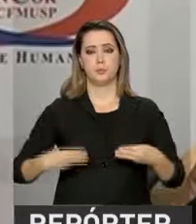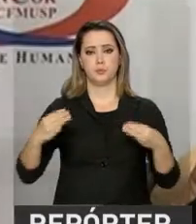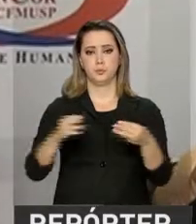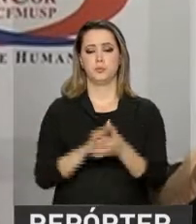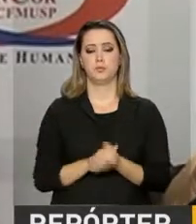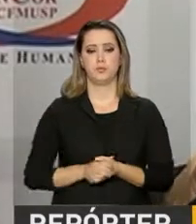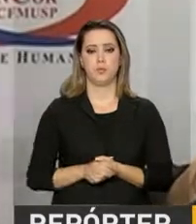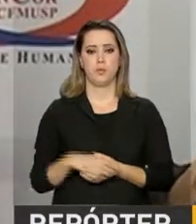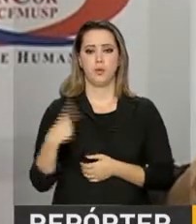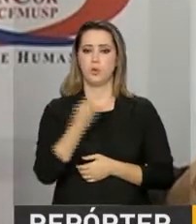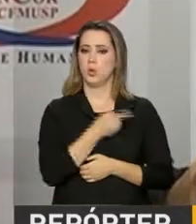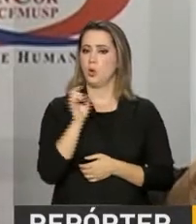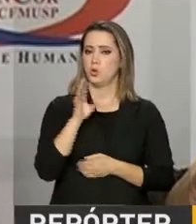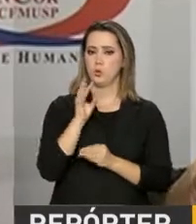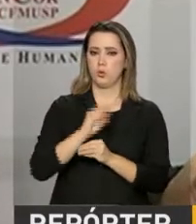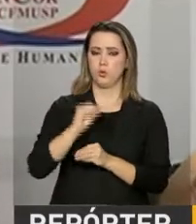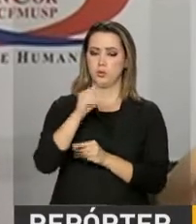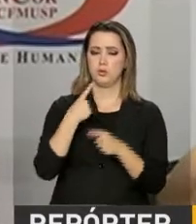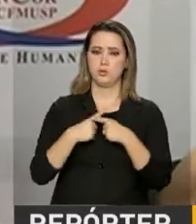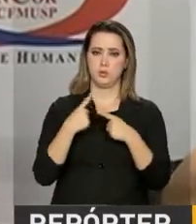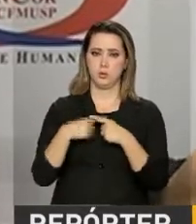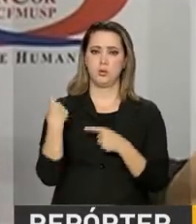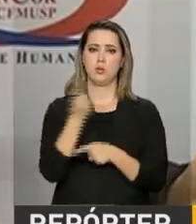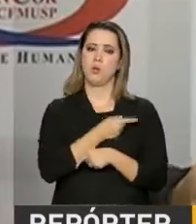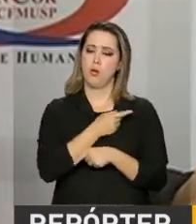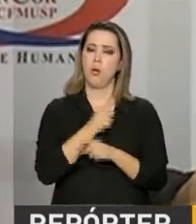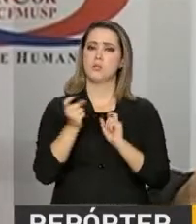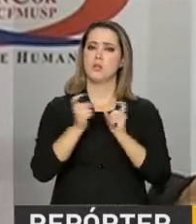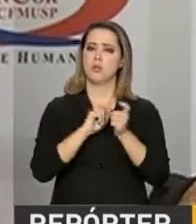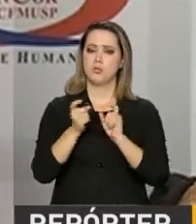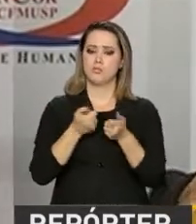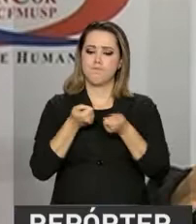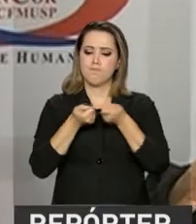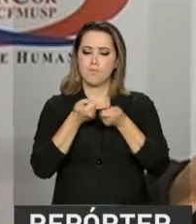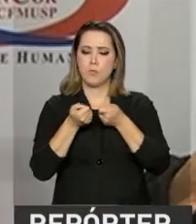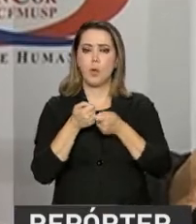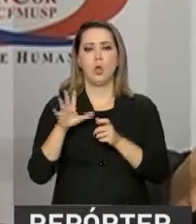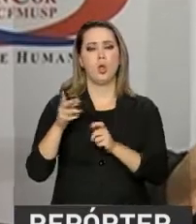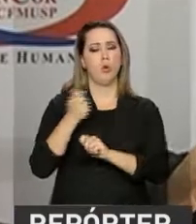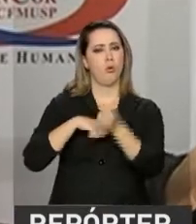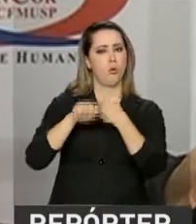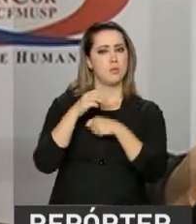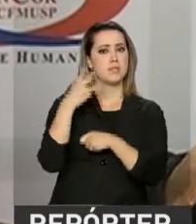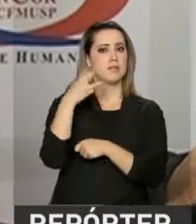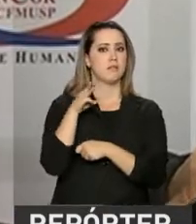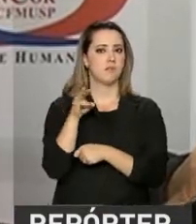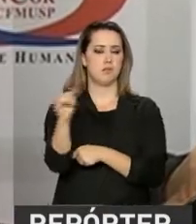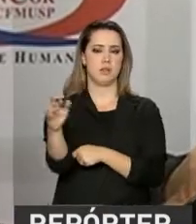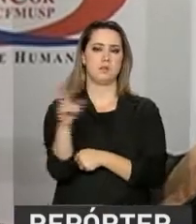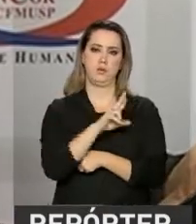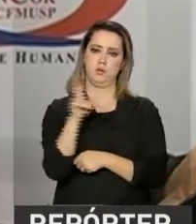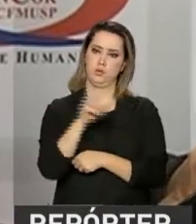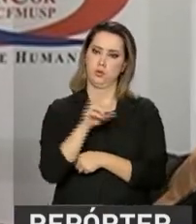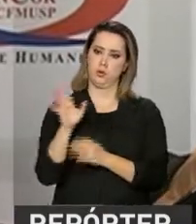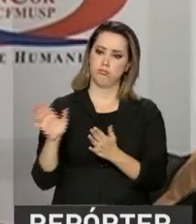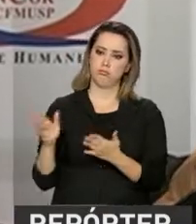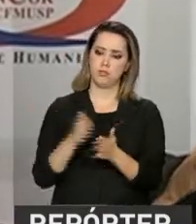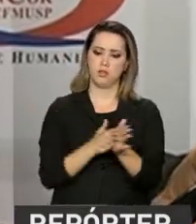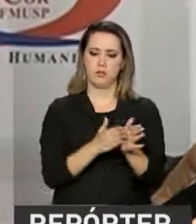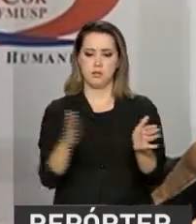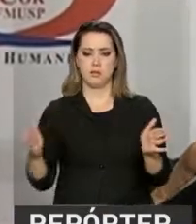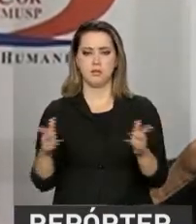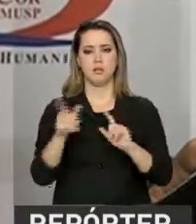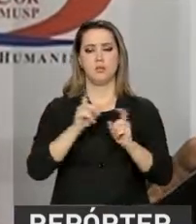estamos podendo atender porque fizemos uma gestão austera economizamos 3 bilhões neste período de gestão